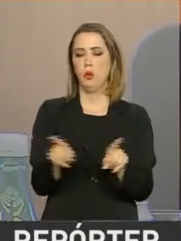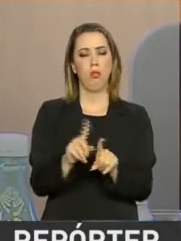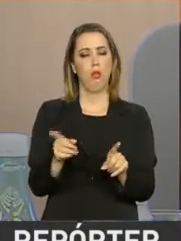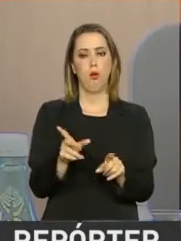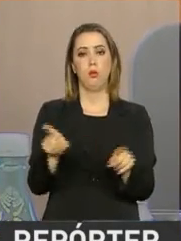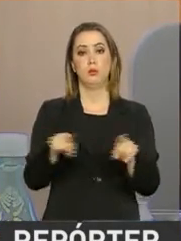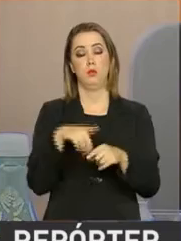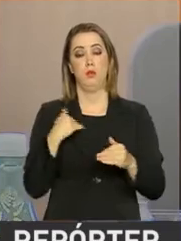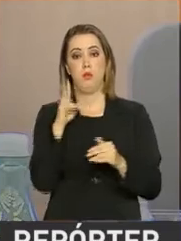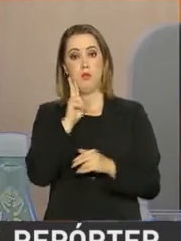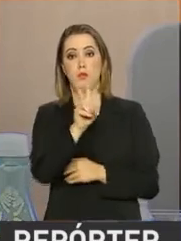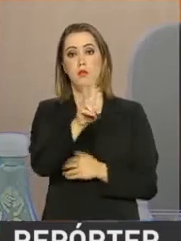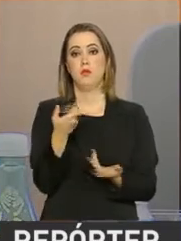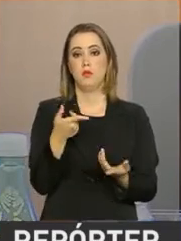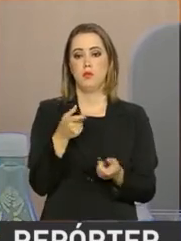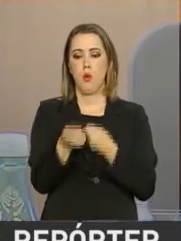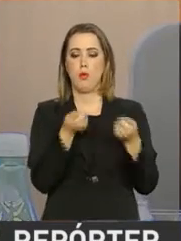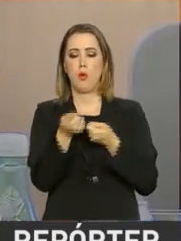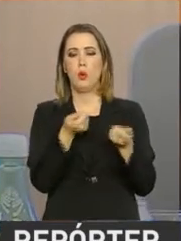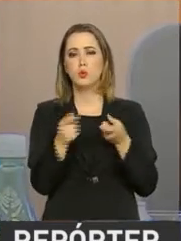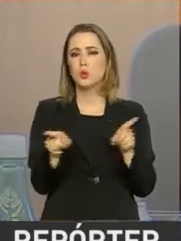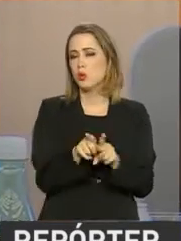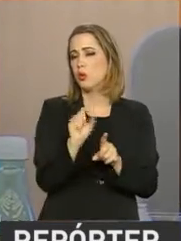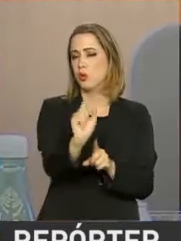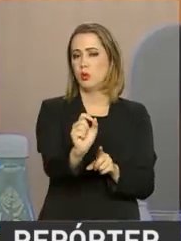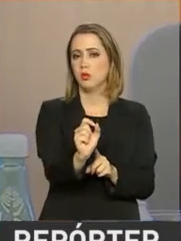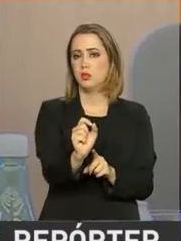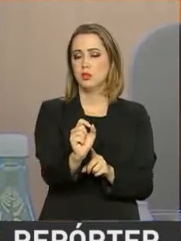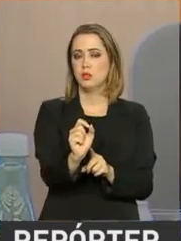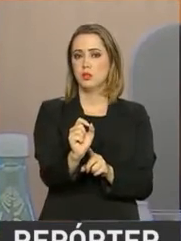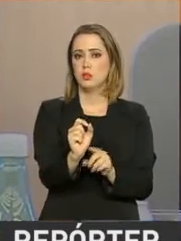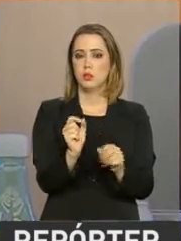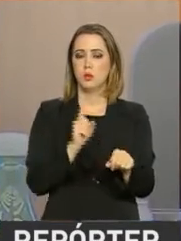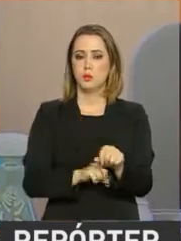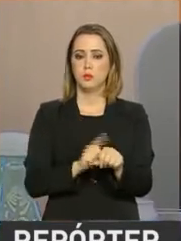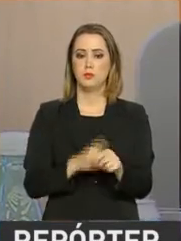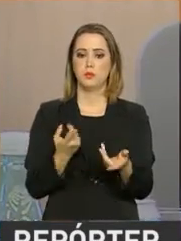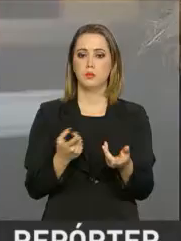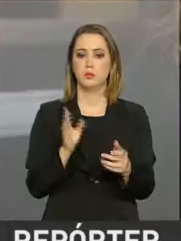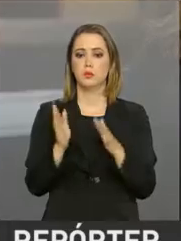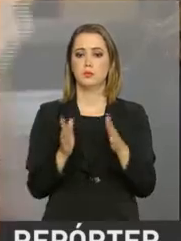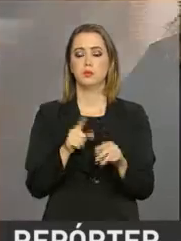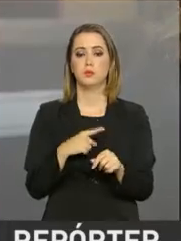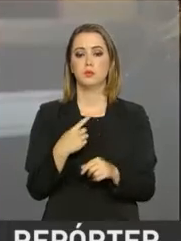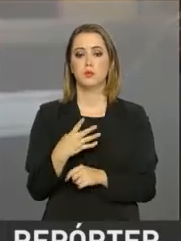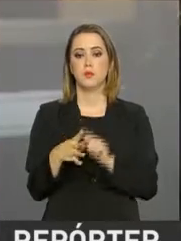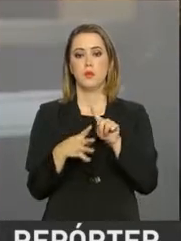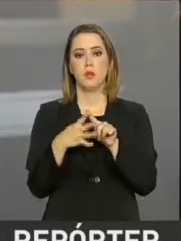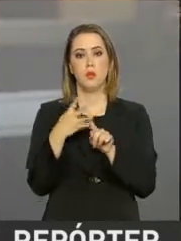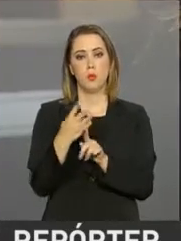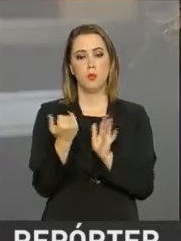da supervisão regular e regulariza regulação no curto prazo os quatro eixos